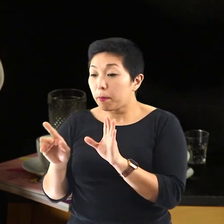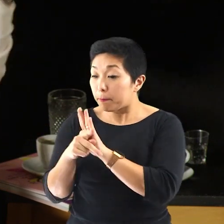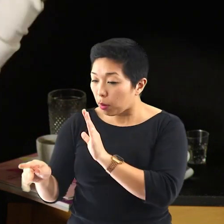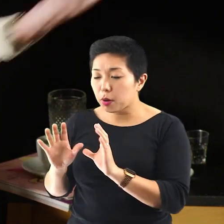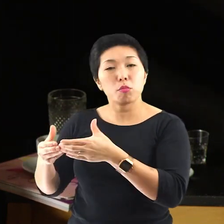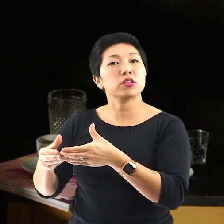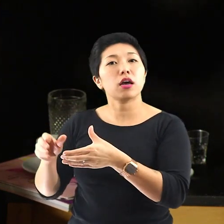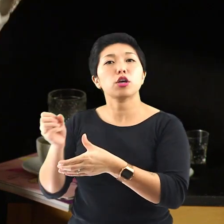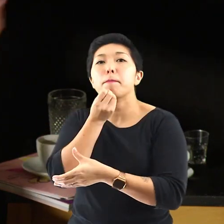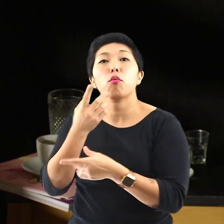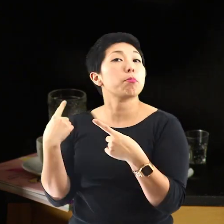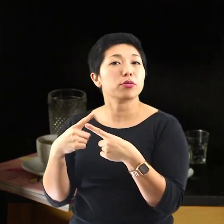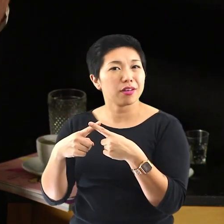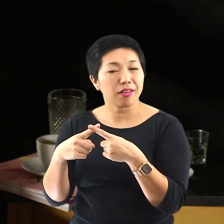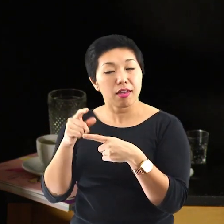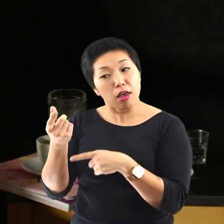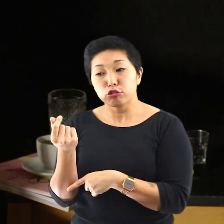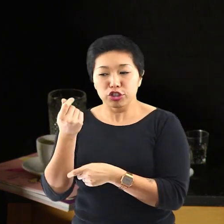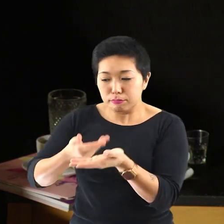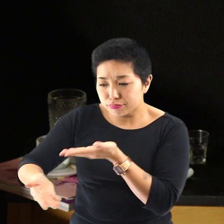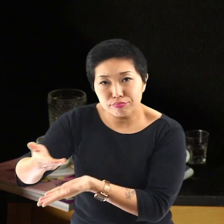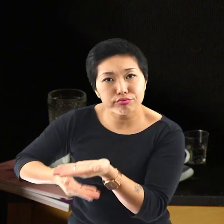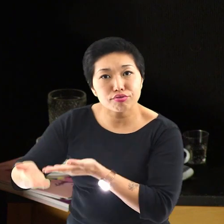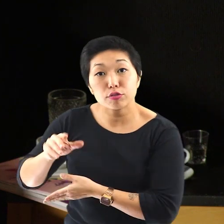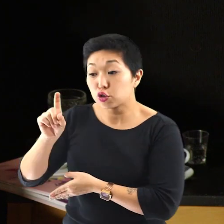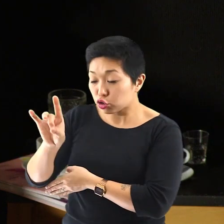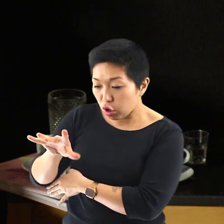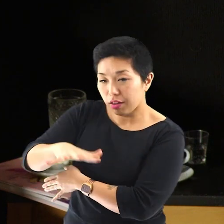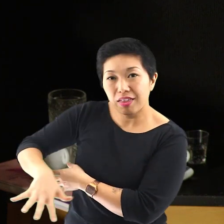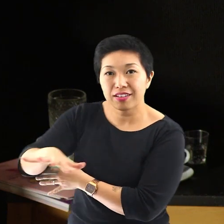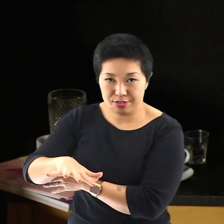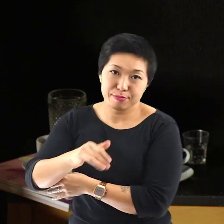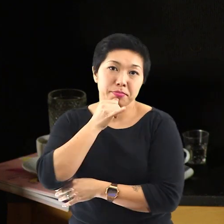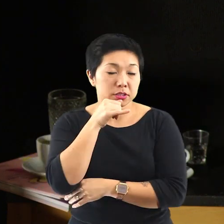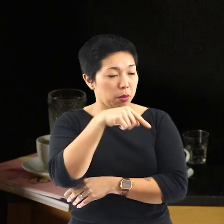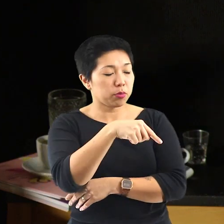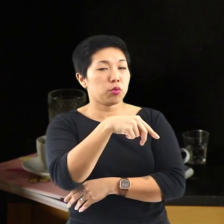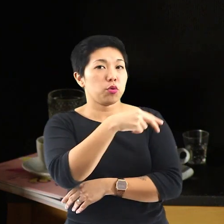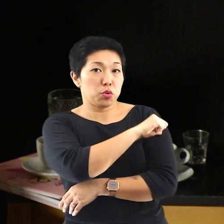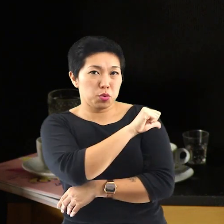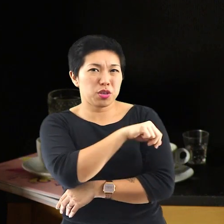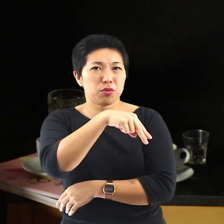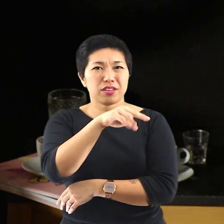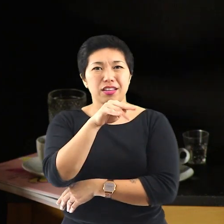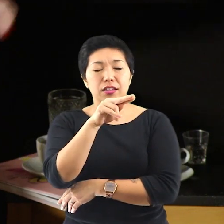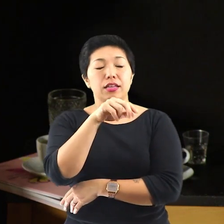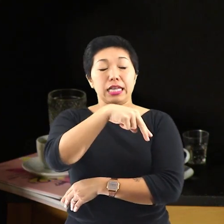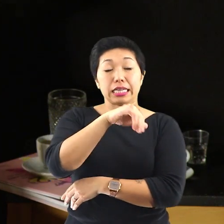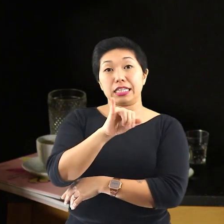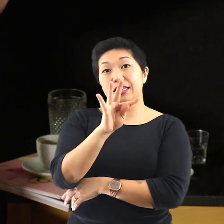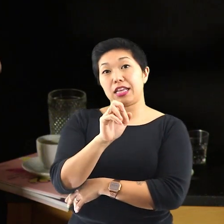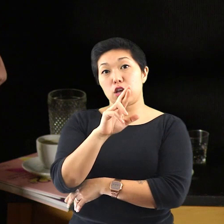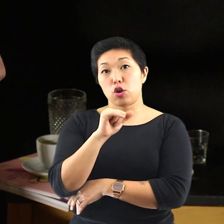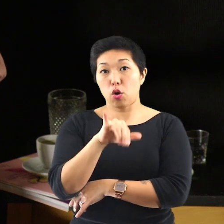fazer com que o dinheiro circule apenas naquela região. Por exemplo, Niterói, na primeira semana que foi